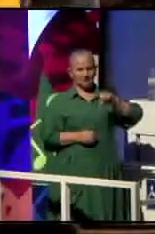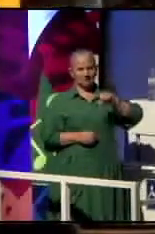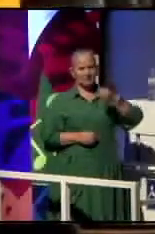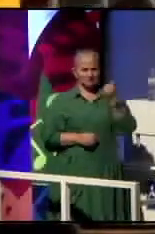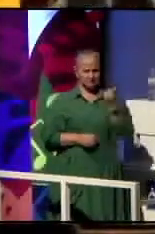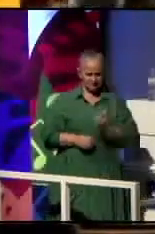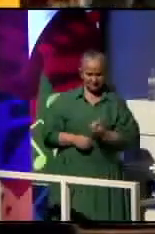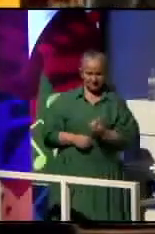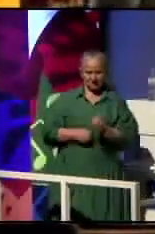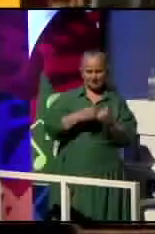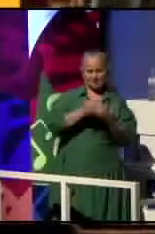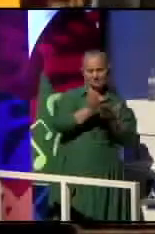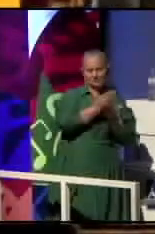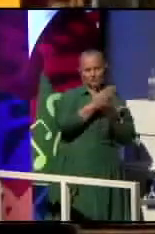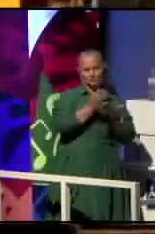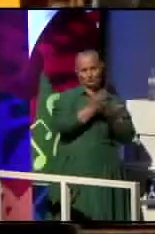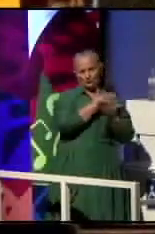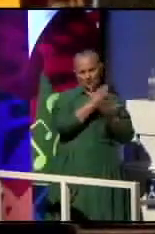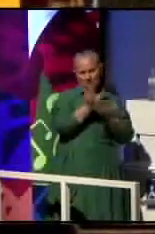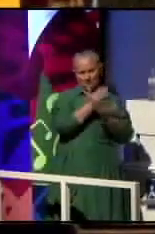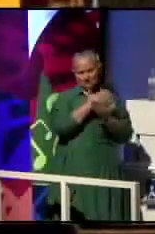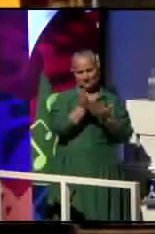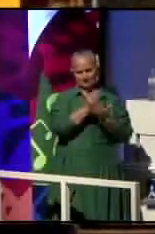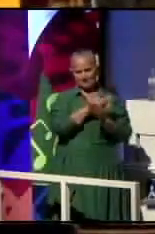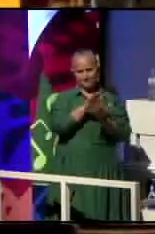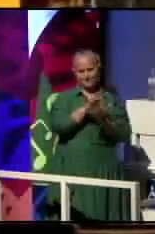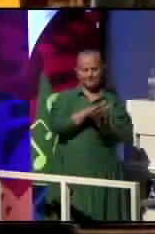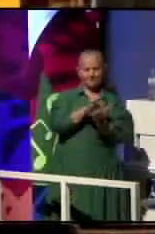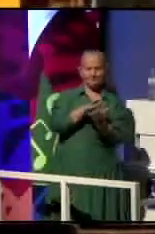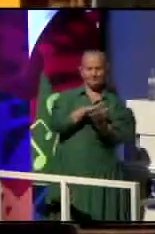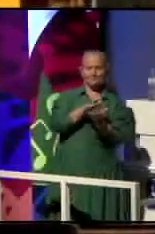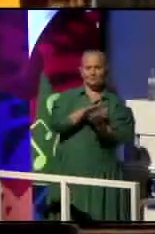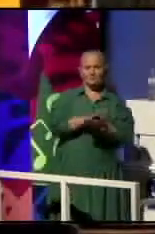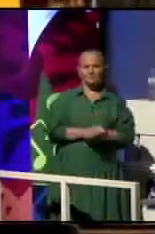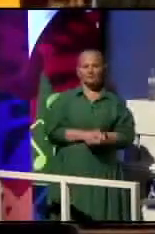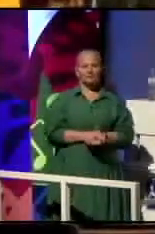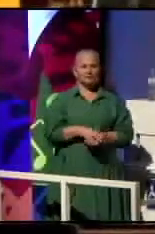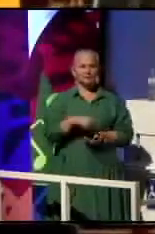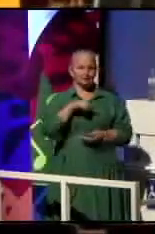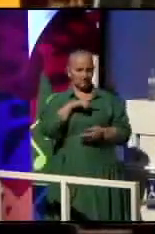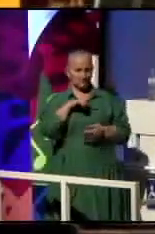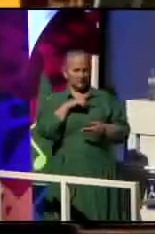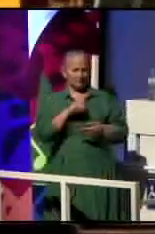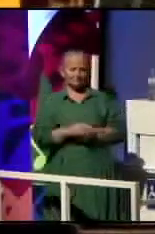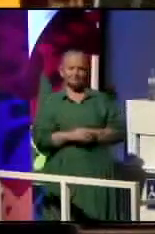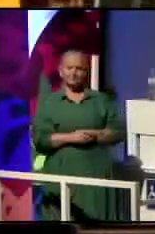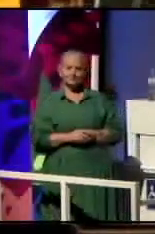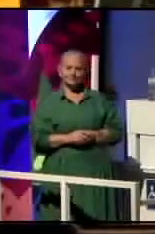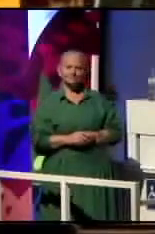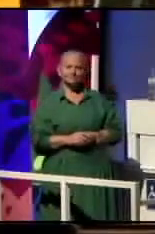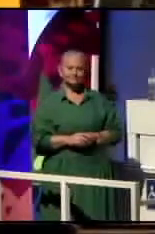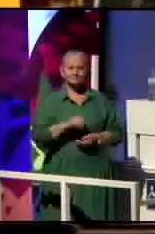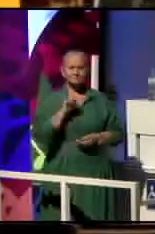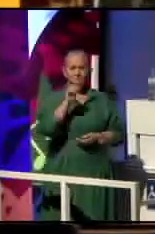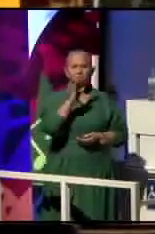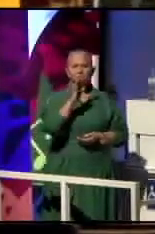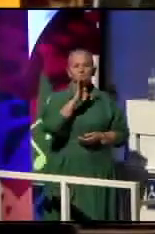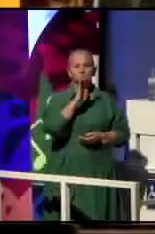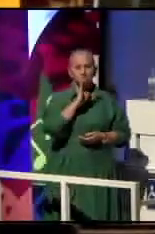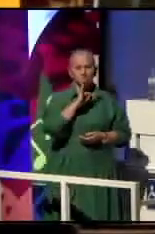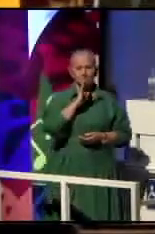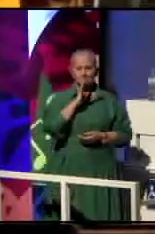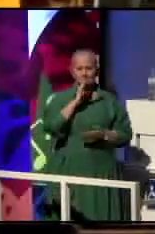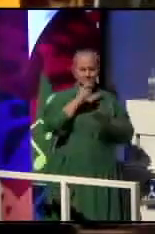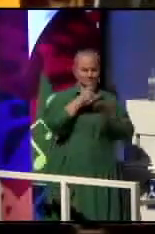90 imagens que eu mostrei. E volta com o seu livro. Coração Americano. Pelo César, né? E quem quiser entrar em contato pelas